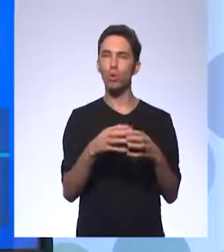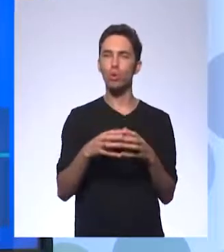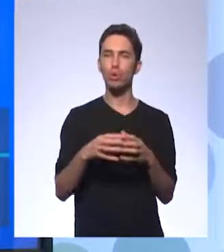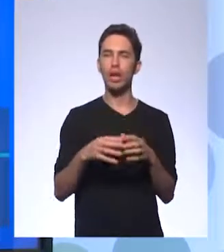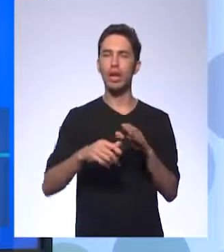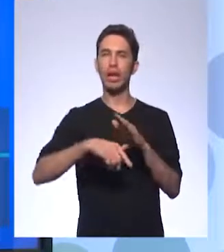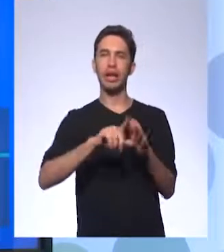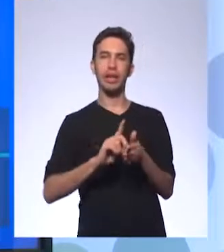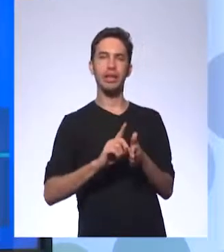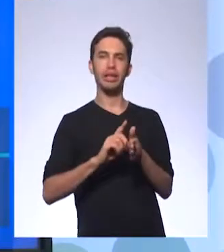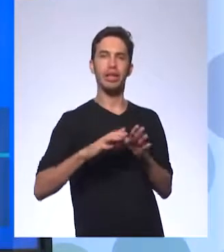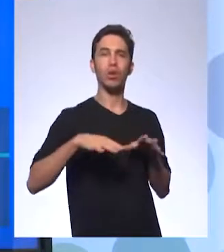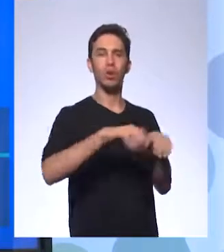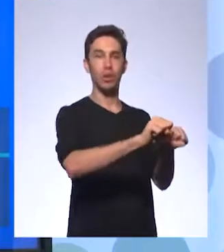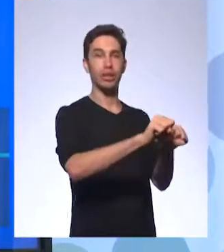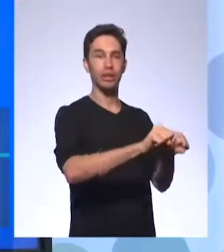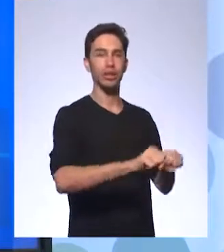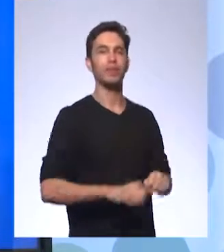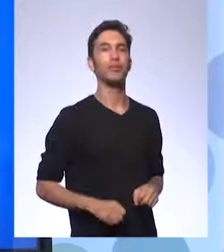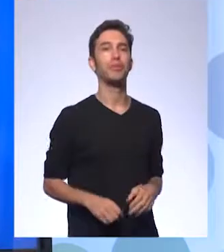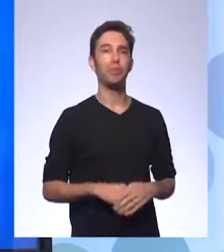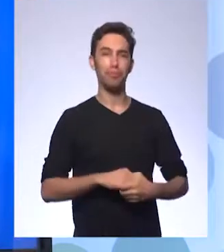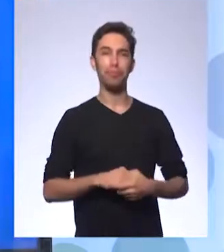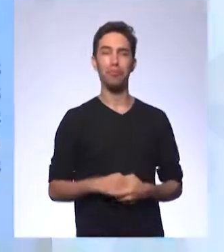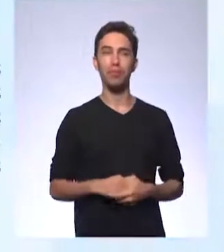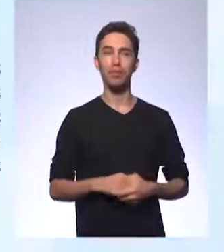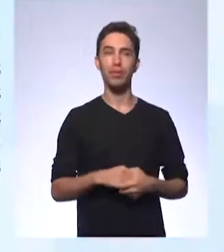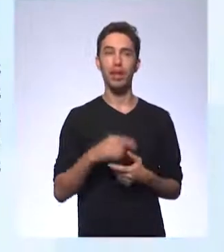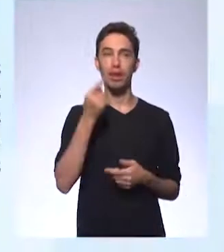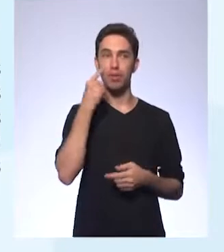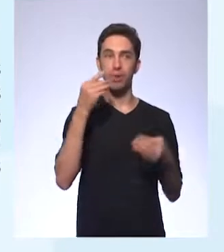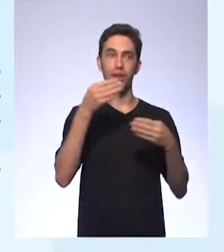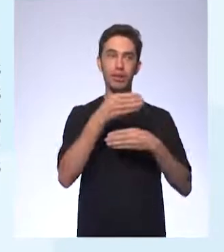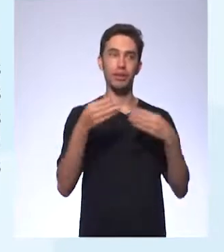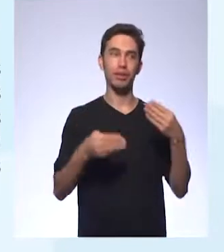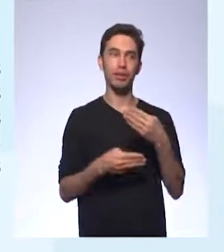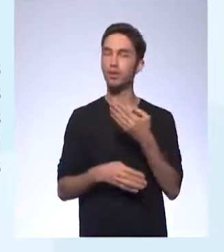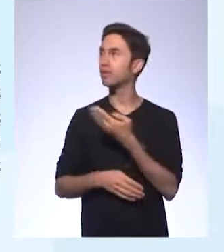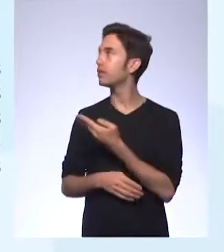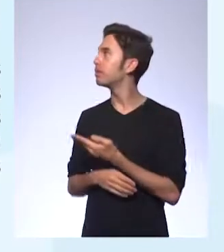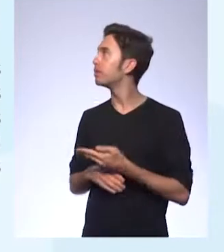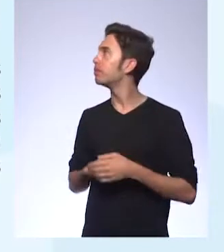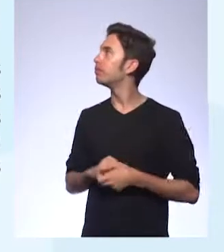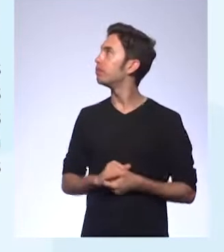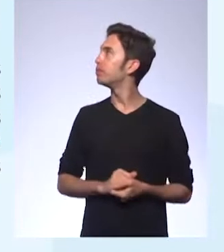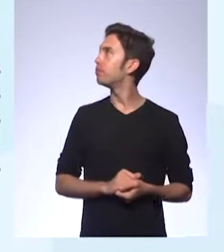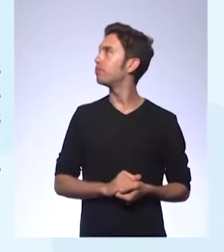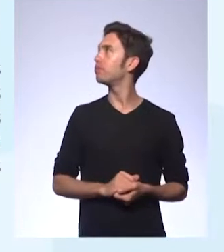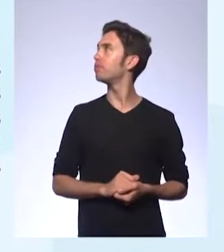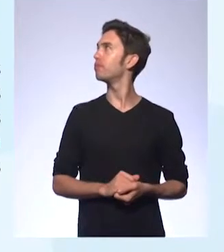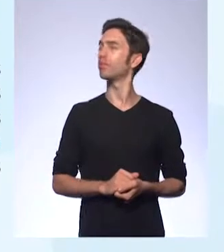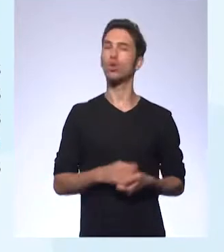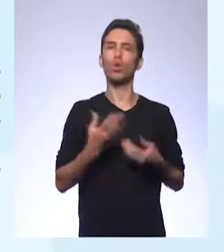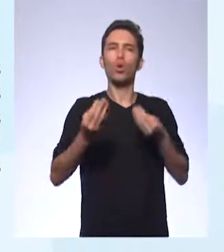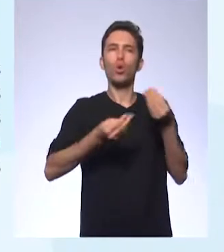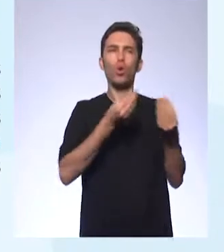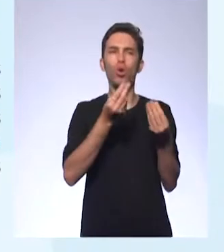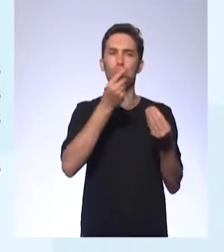pré-colonização. Legal? Próxima tela. Como eram que essas pessoas